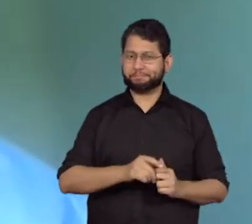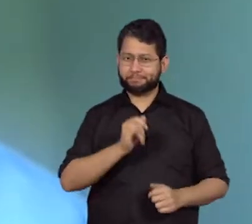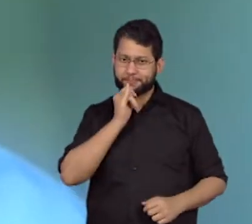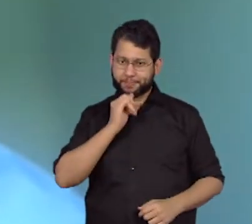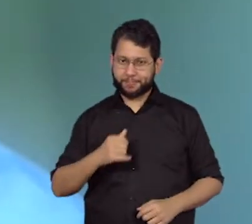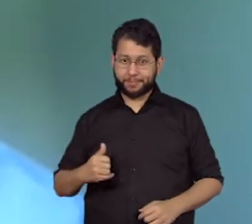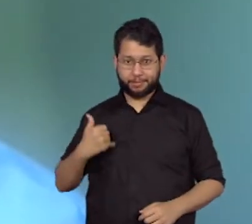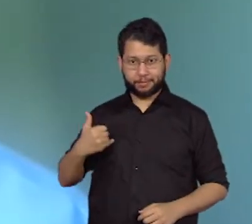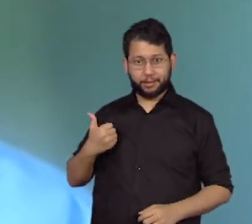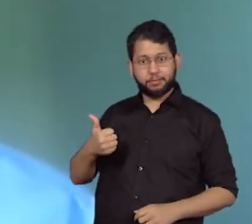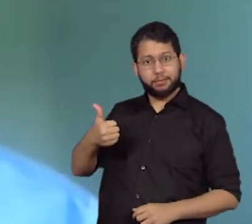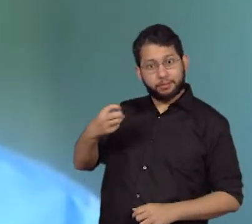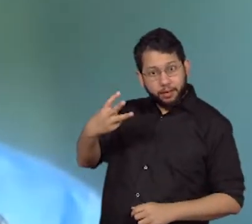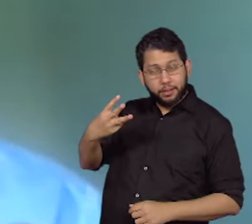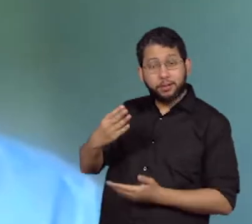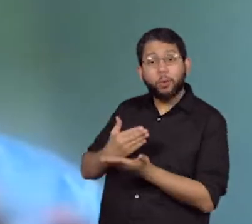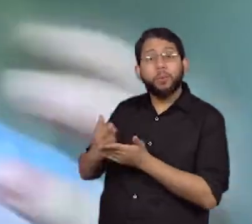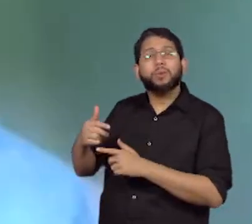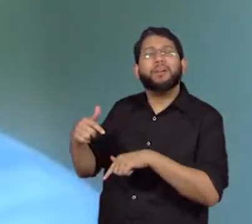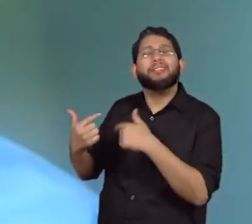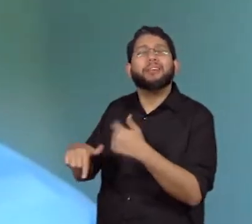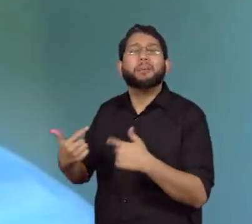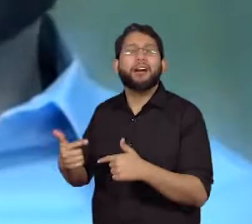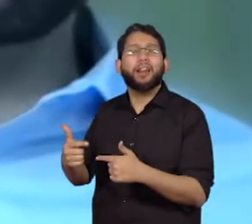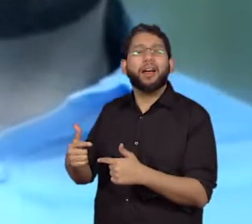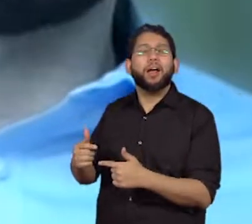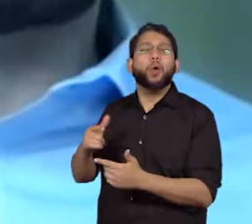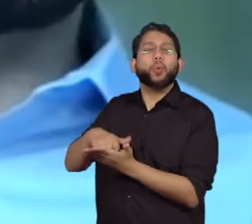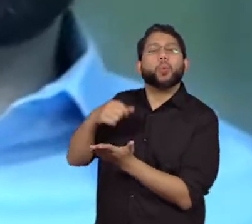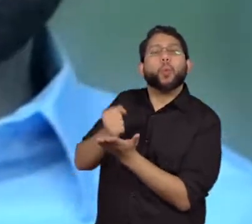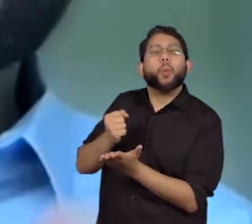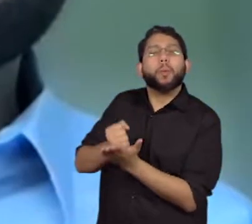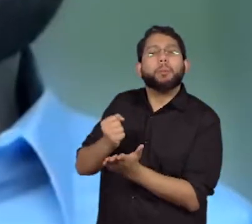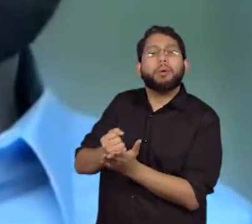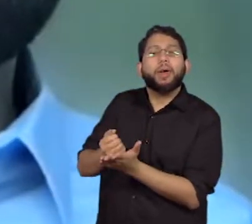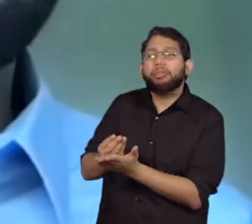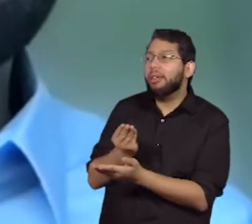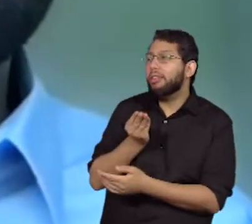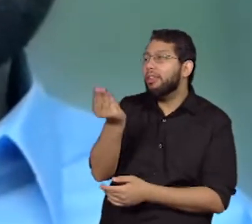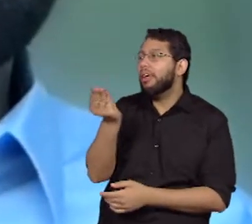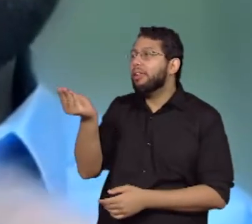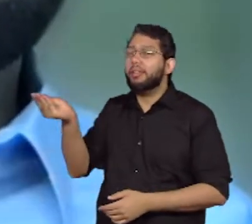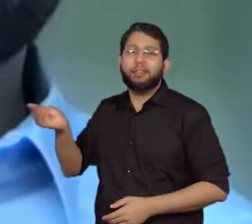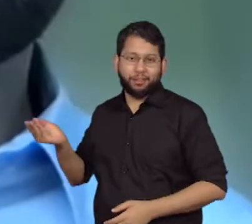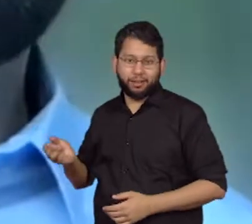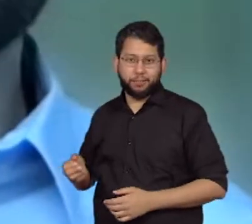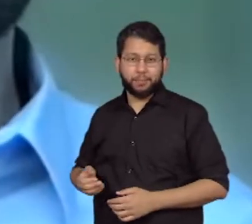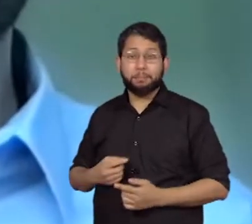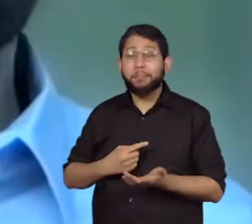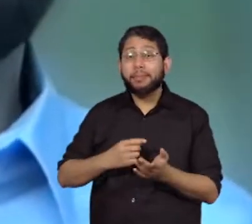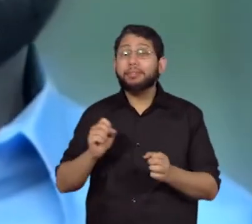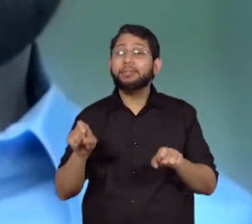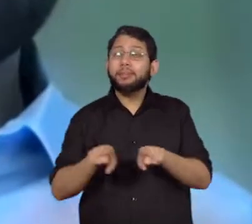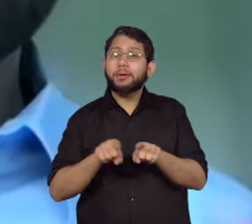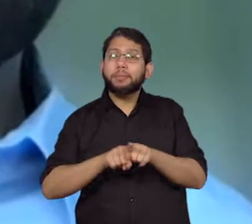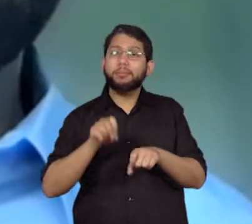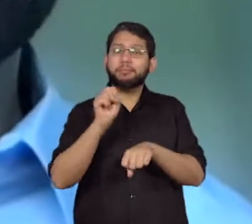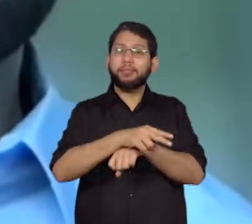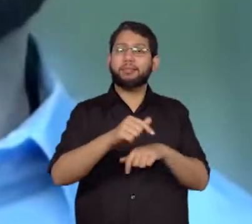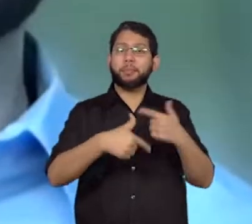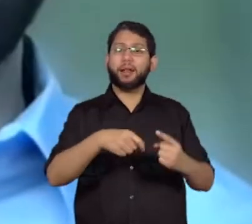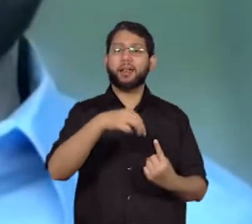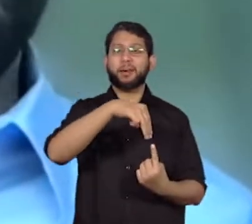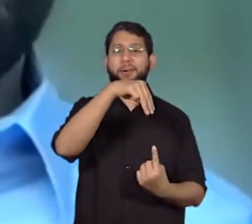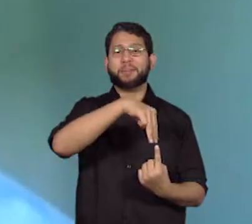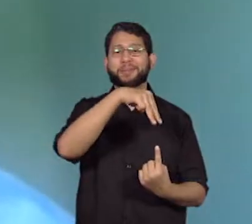foi uma experiência legal, mas eu brinco que, para mim, o que foi definidor foi o McDonald's, né? Foto de Ravache jovem, usa camisa listrada, gravata e boné marrom com o logo